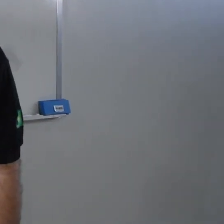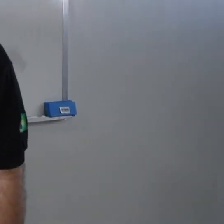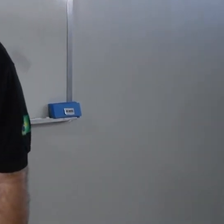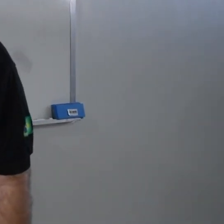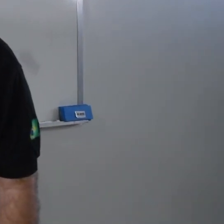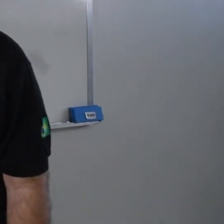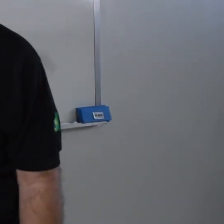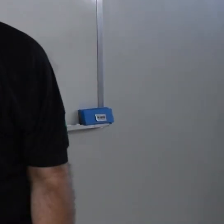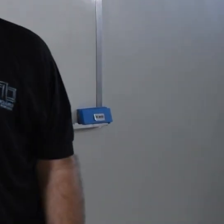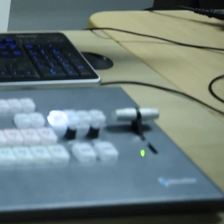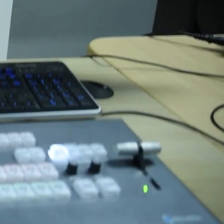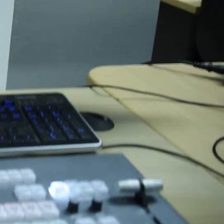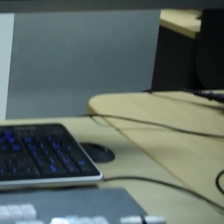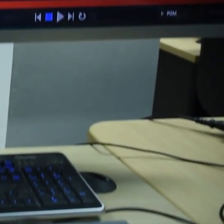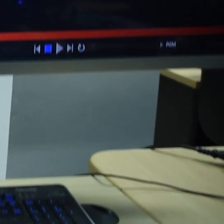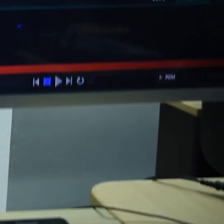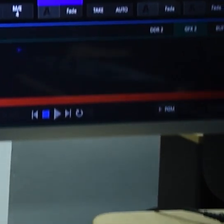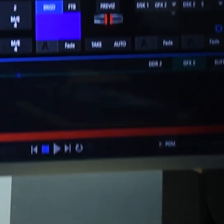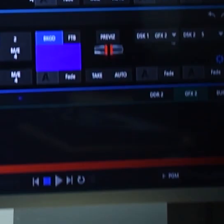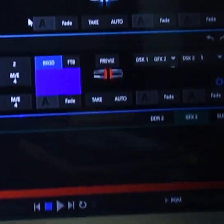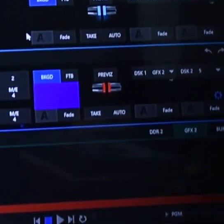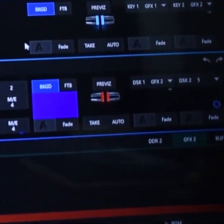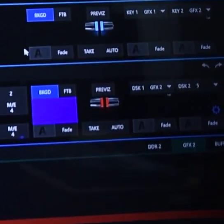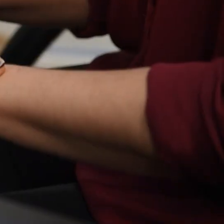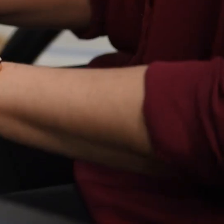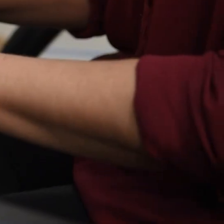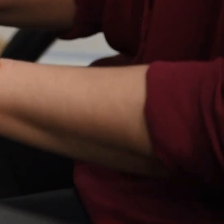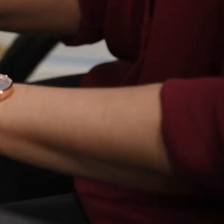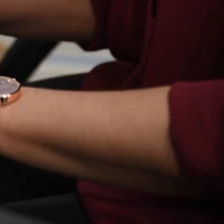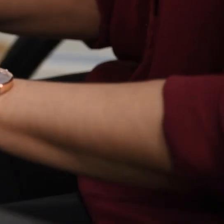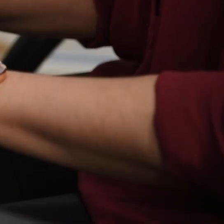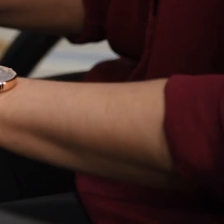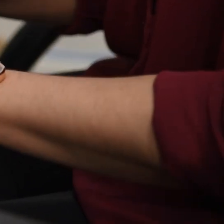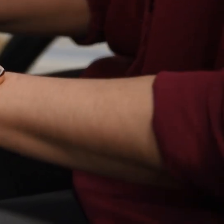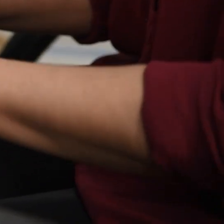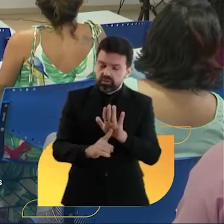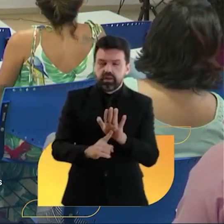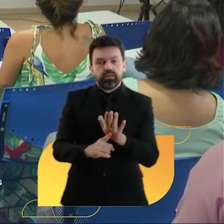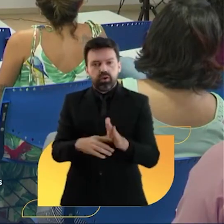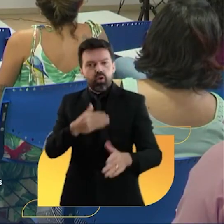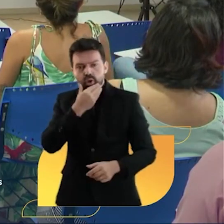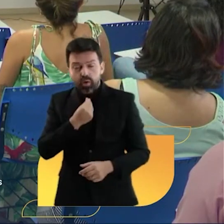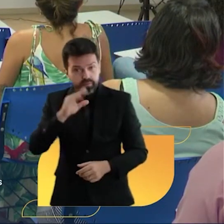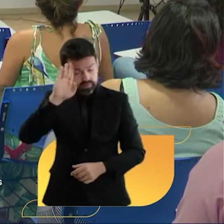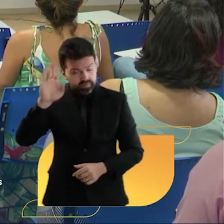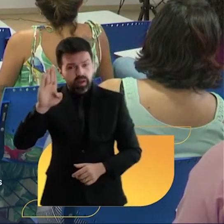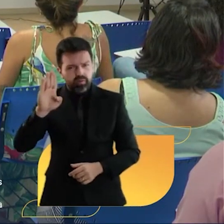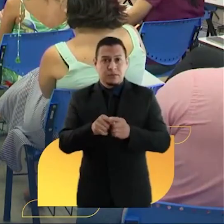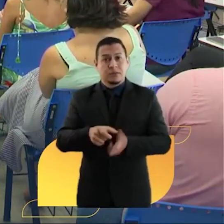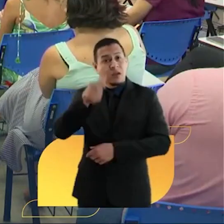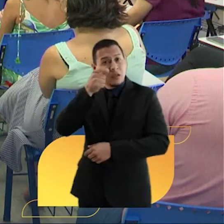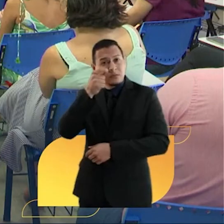Foi mais que compensador e gratificante diante do que foi planejado dentro dos propósitos acadêmicos, como a implantação do